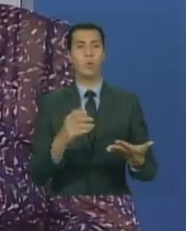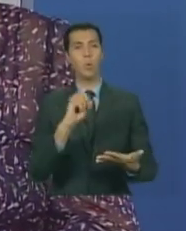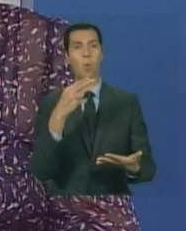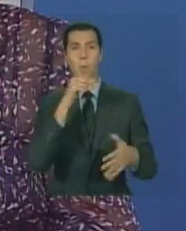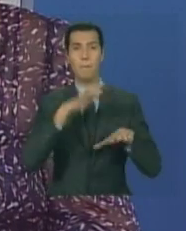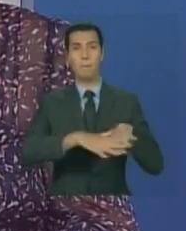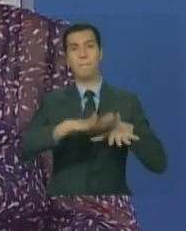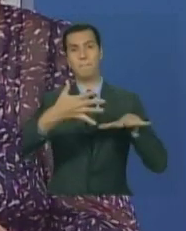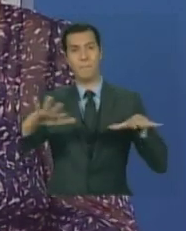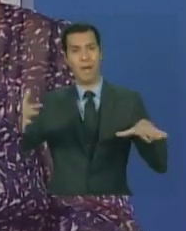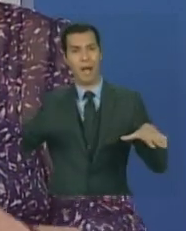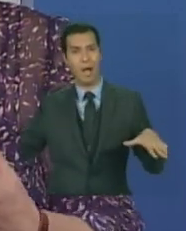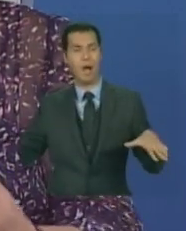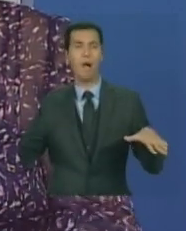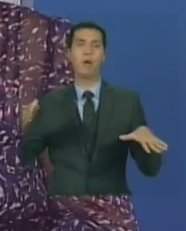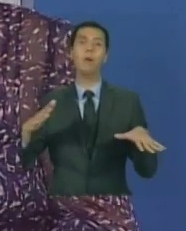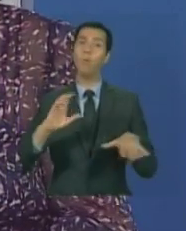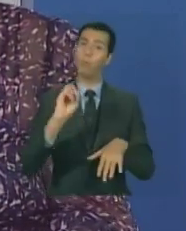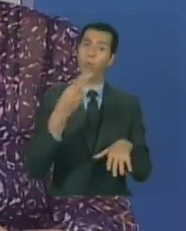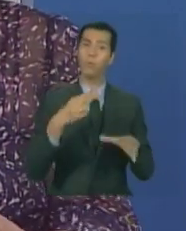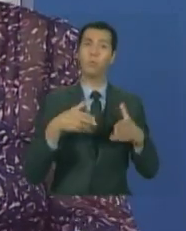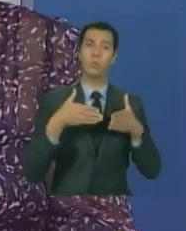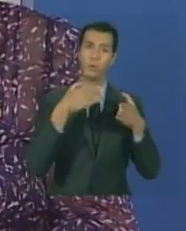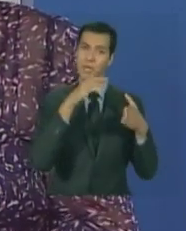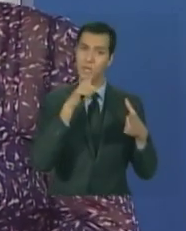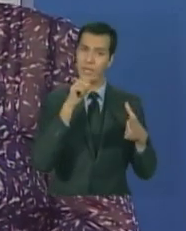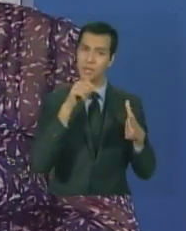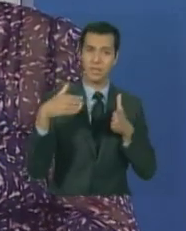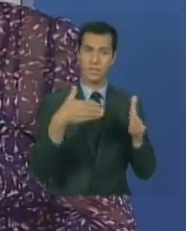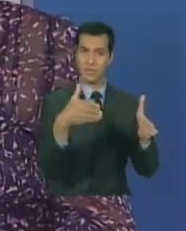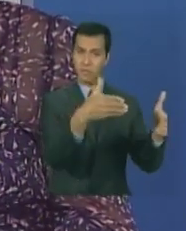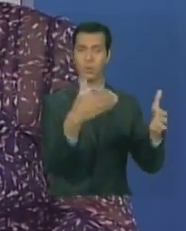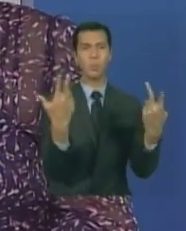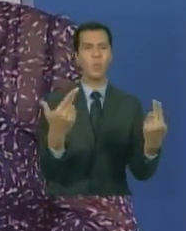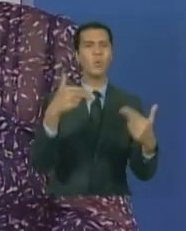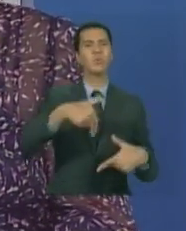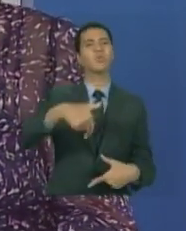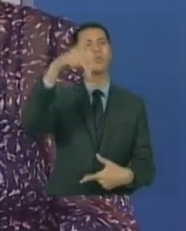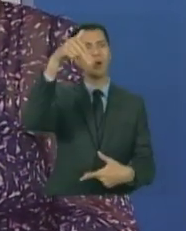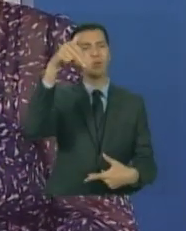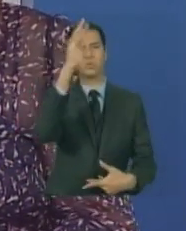região norte do país, na perspectiva de que a gente institua o que a gente está chamando